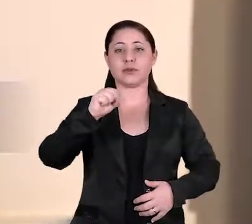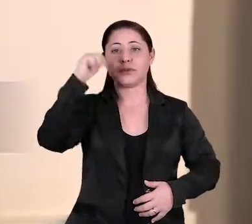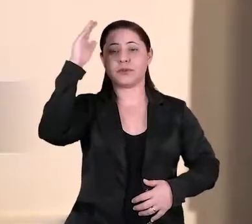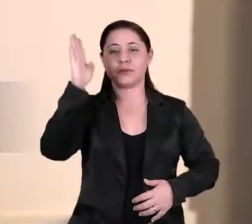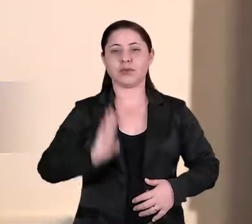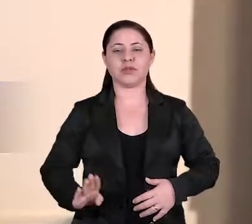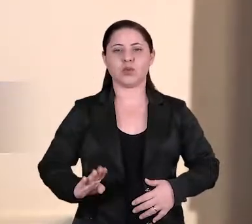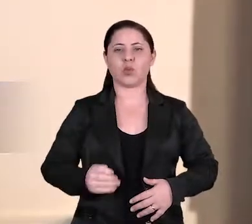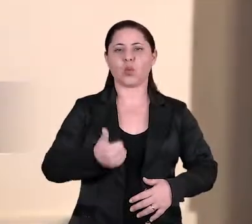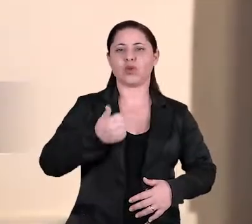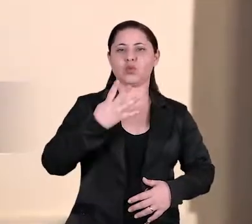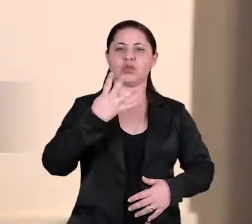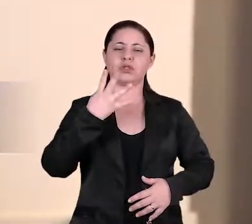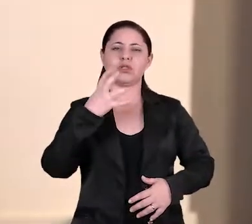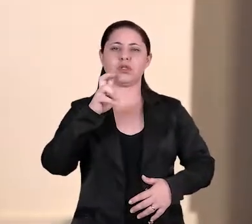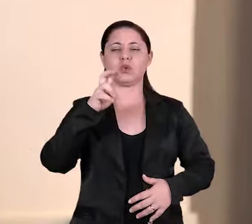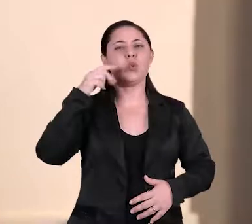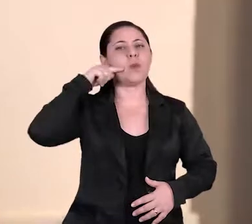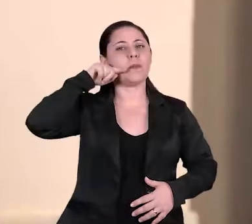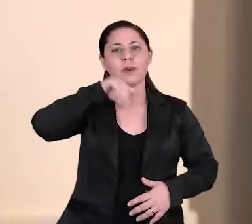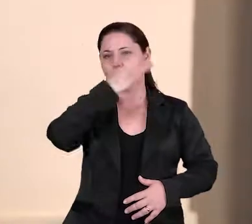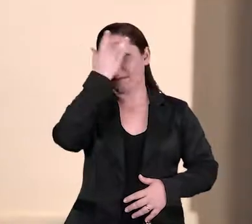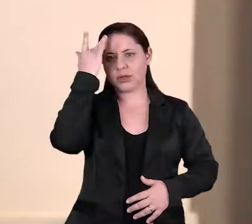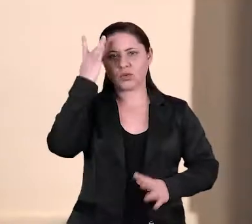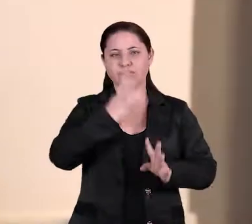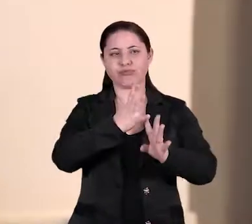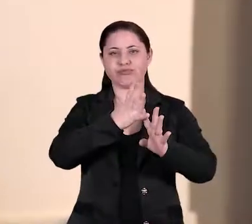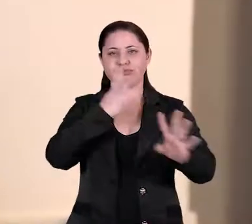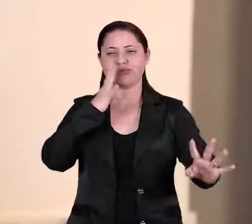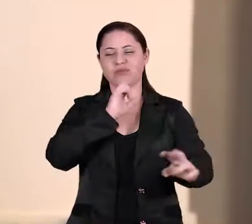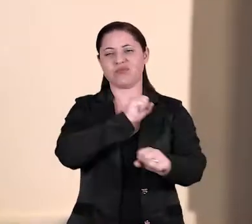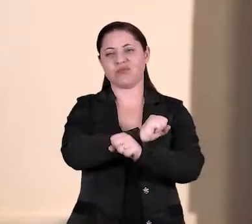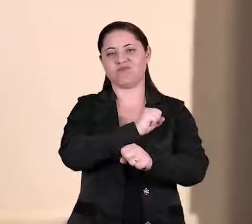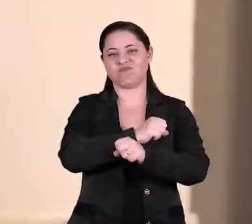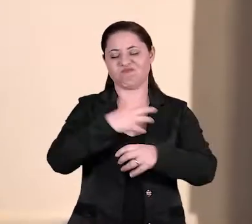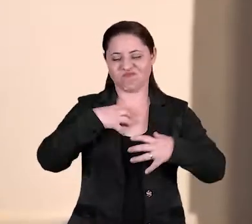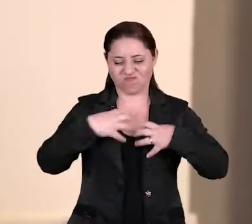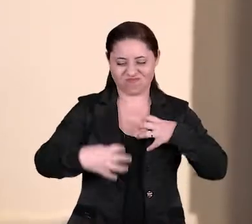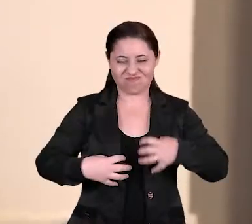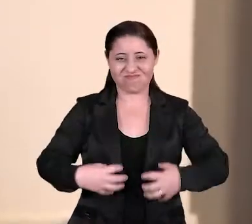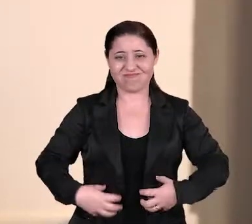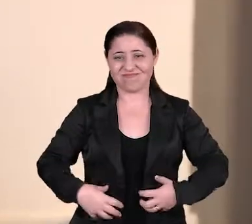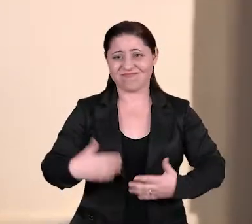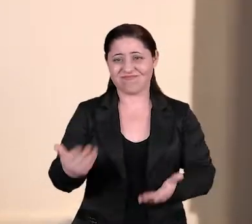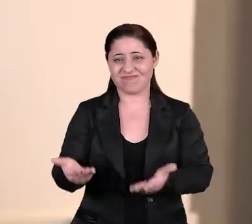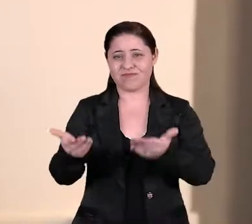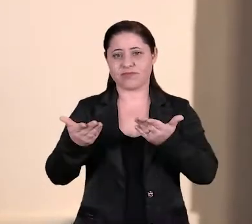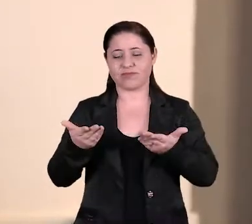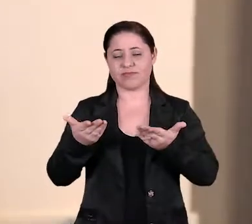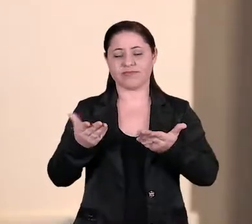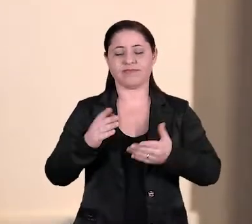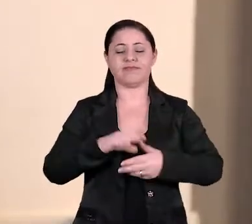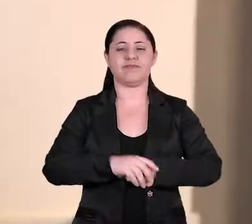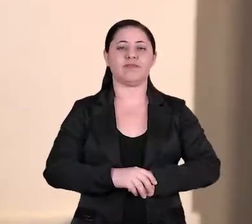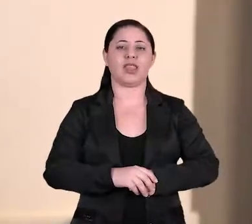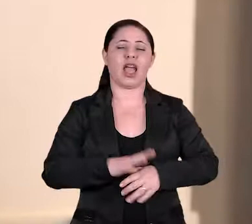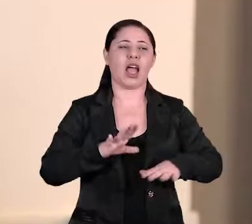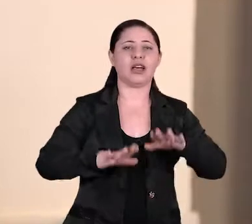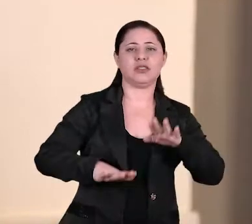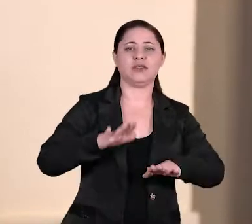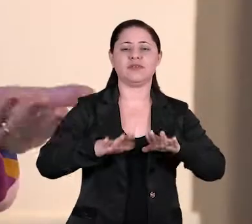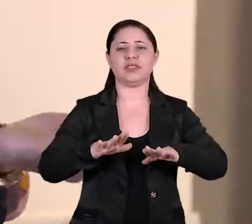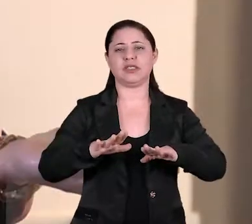Saúde, no Brasil, quase 45 mil pessoas estão na fila do transplante, aguardando a uma doação de